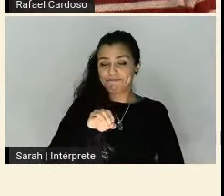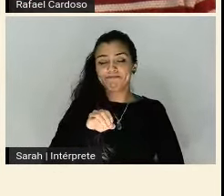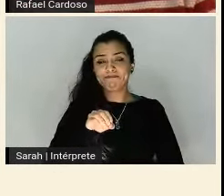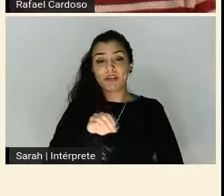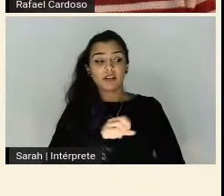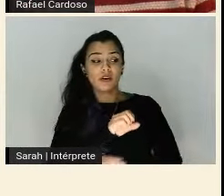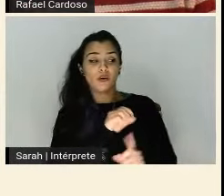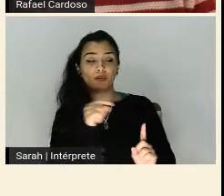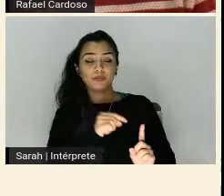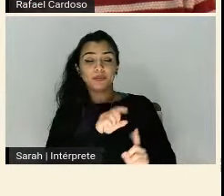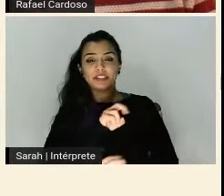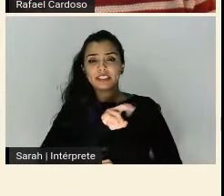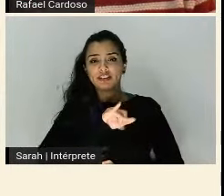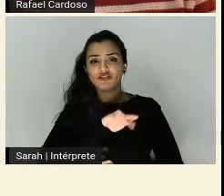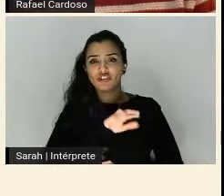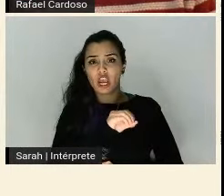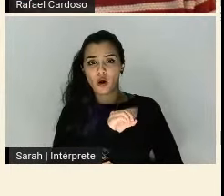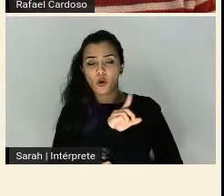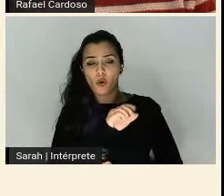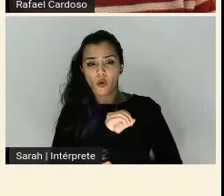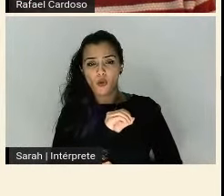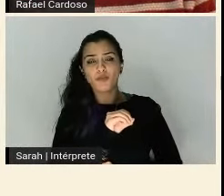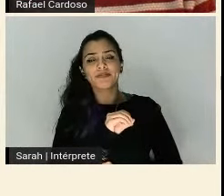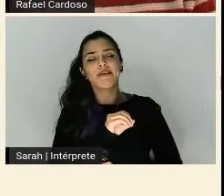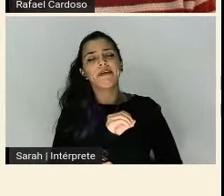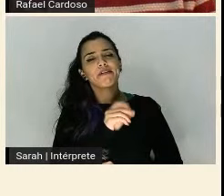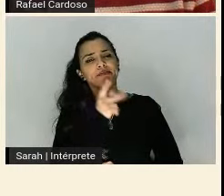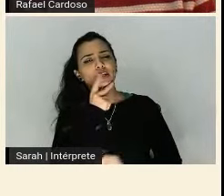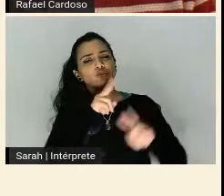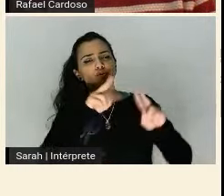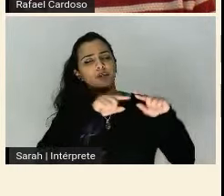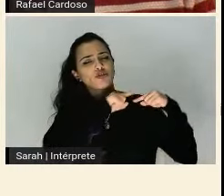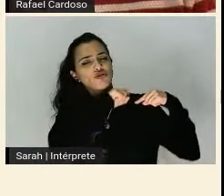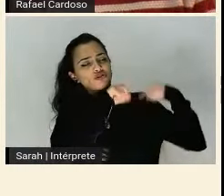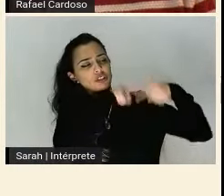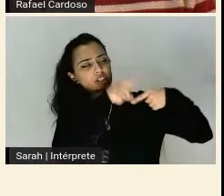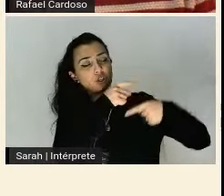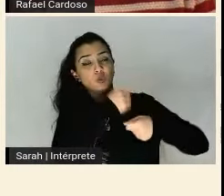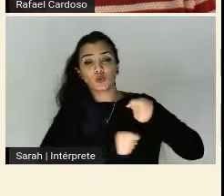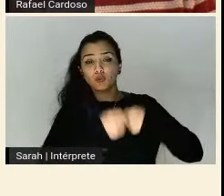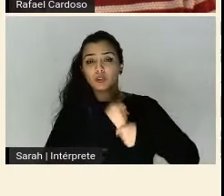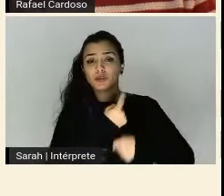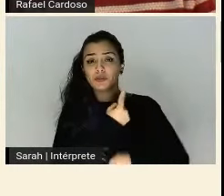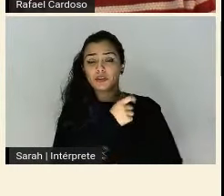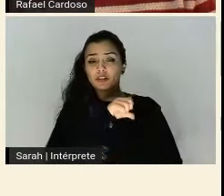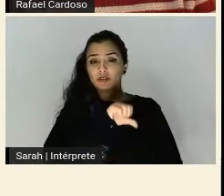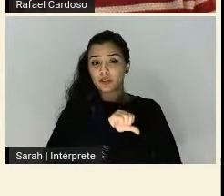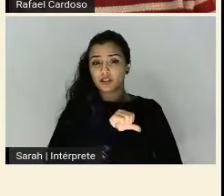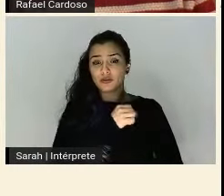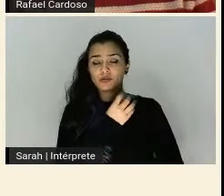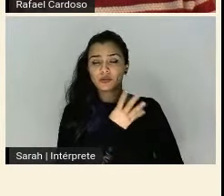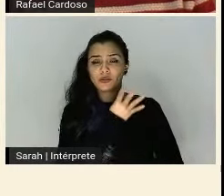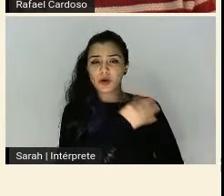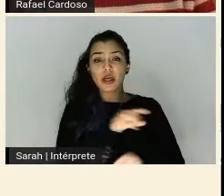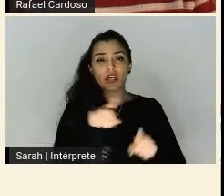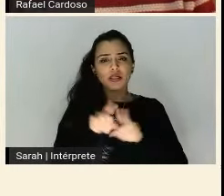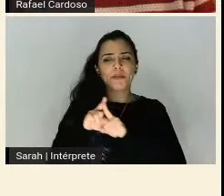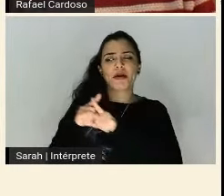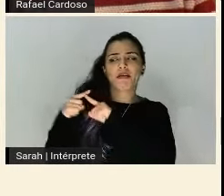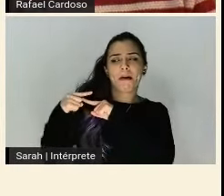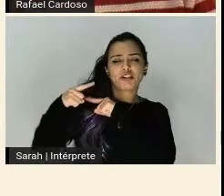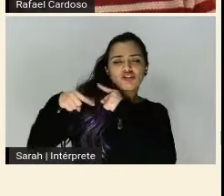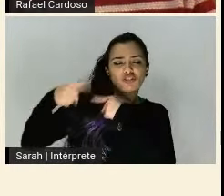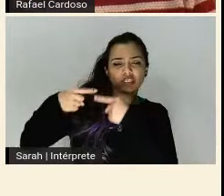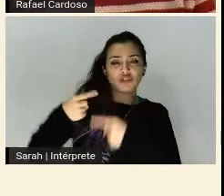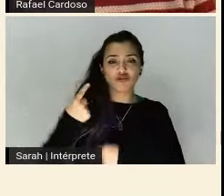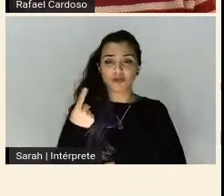Santiago, o par de volumes Testamento de uma Geração, de 1944, e Plataforma da Nova Geração, de